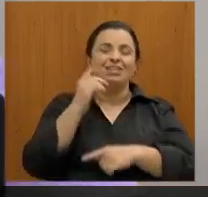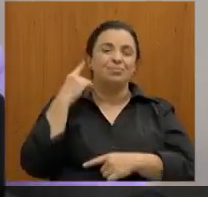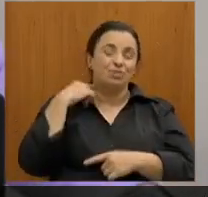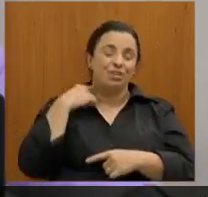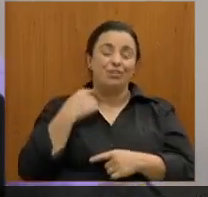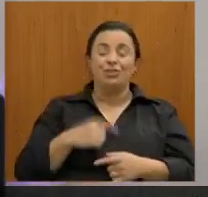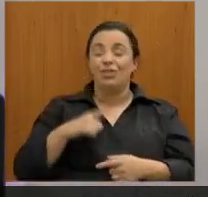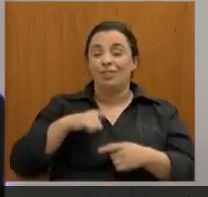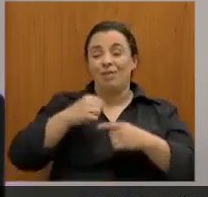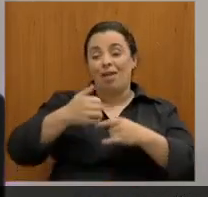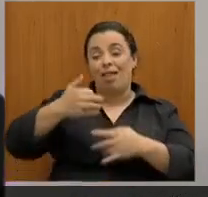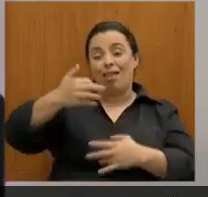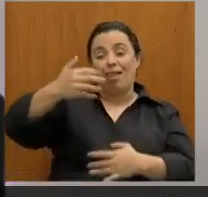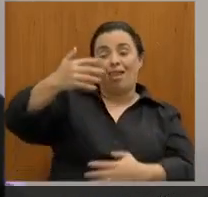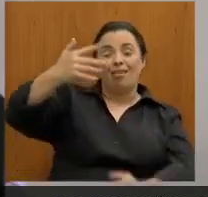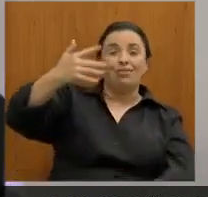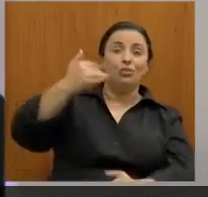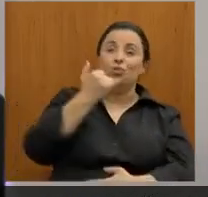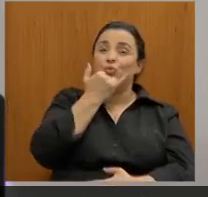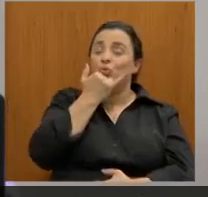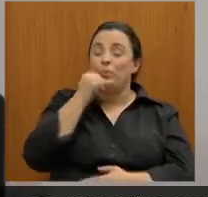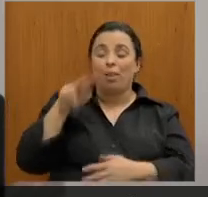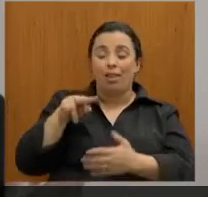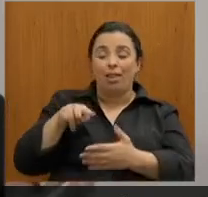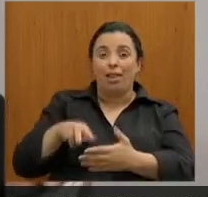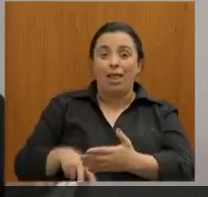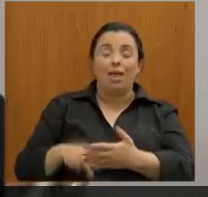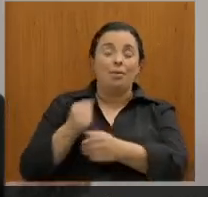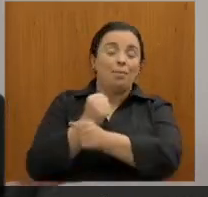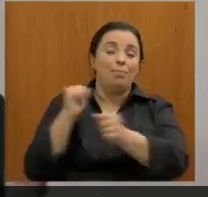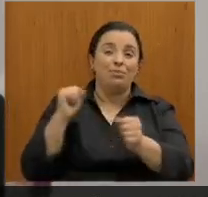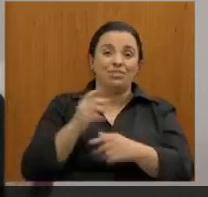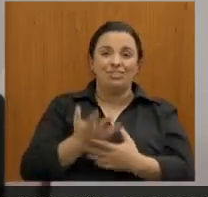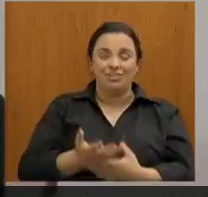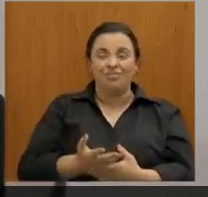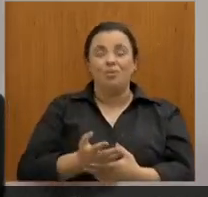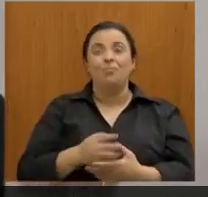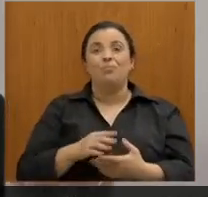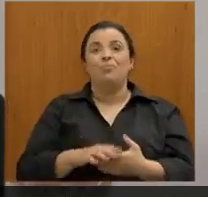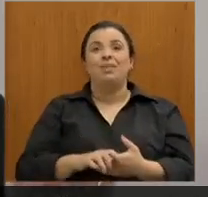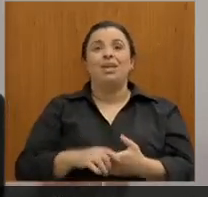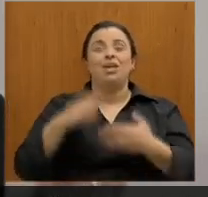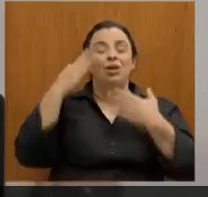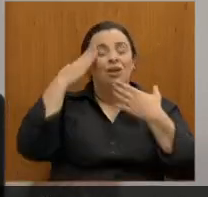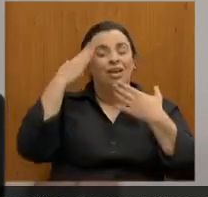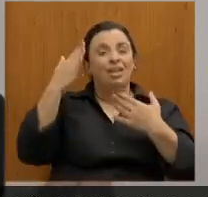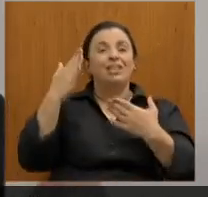tempo de ler e reler todos agradeço Doutora